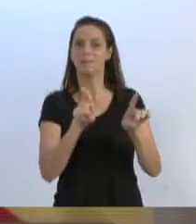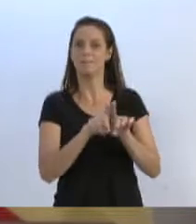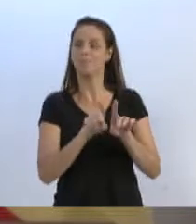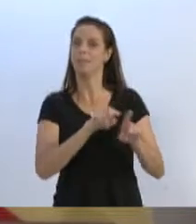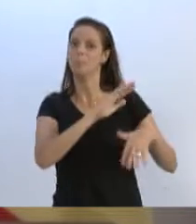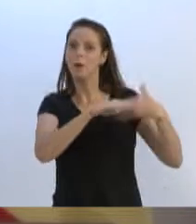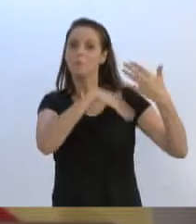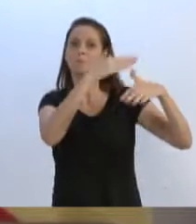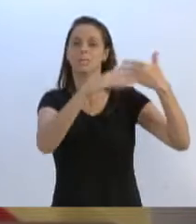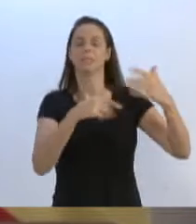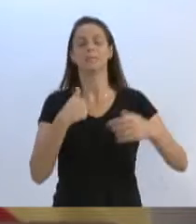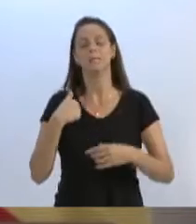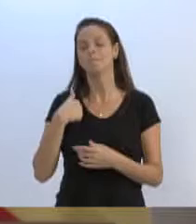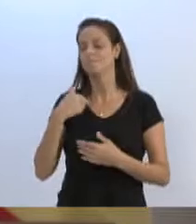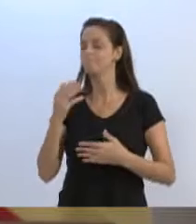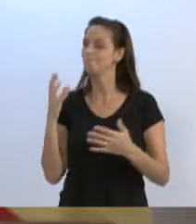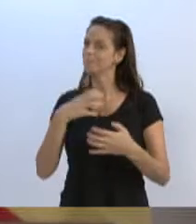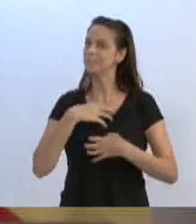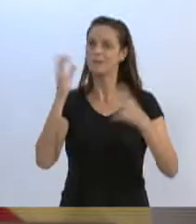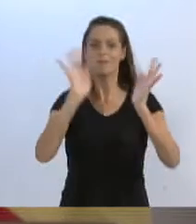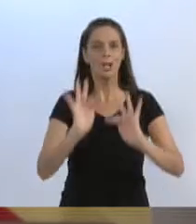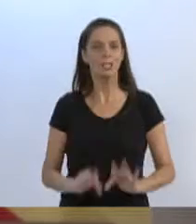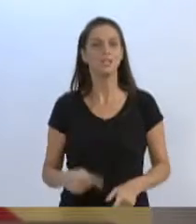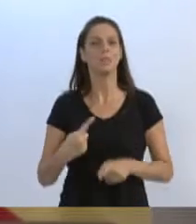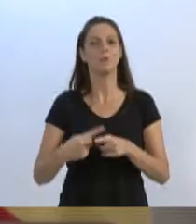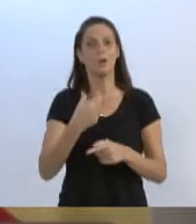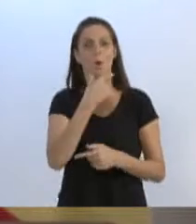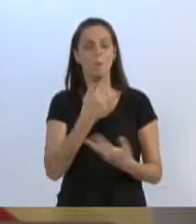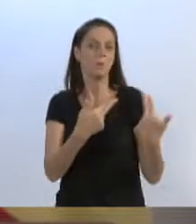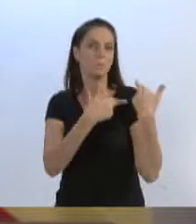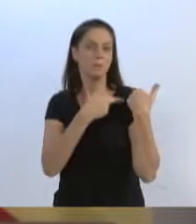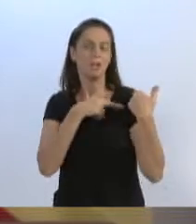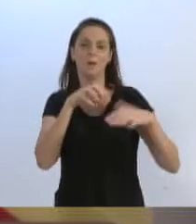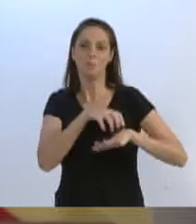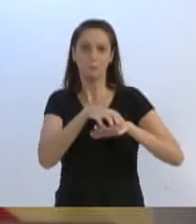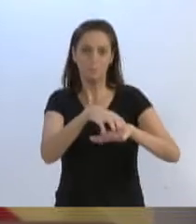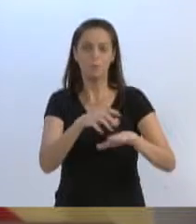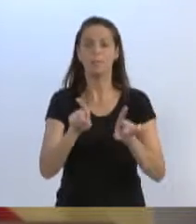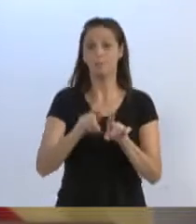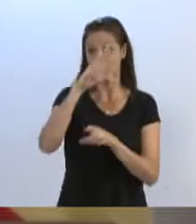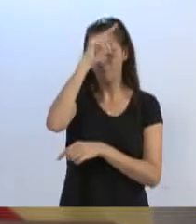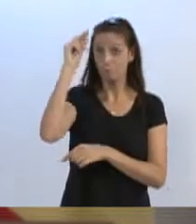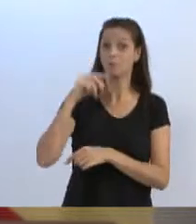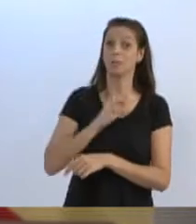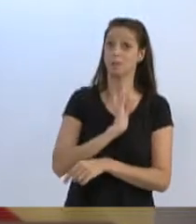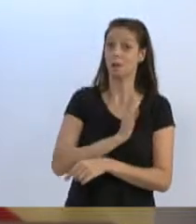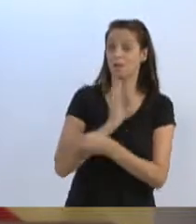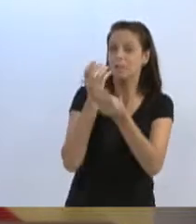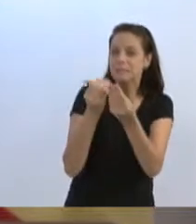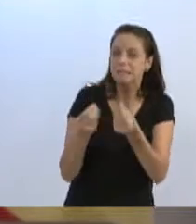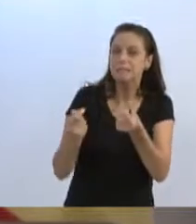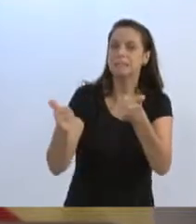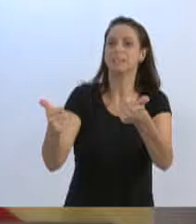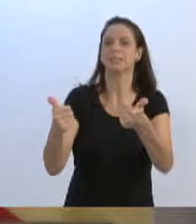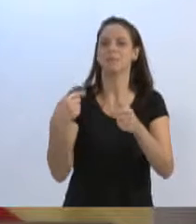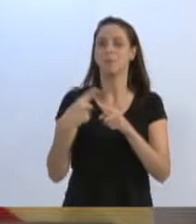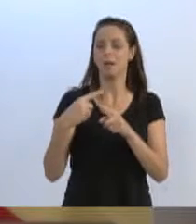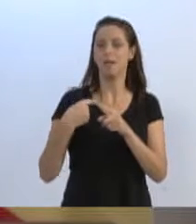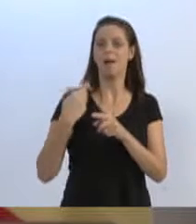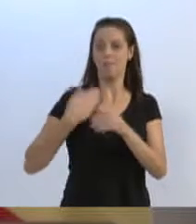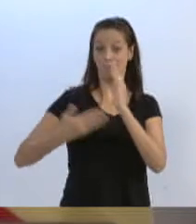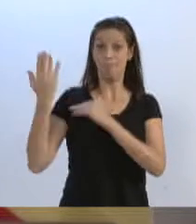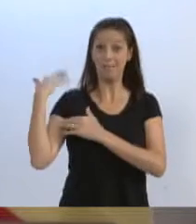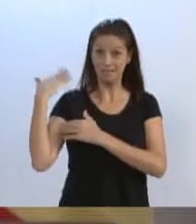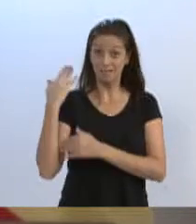agradeço, sobretudo, a sensibilidade do Ricardo Stodic, a sensibilidade do Executivo ainda na gestão do prefeito Napoleão, quando acatou também